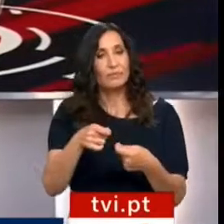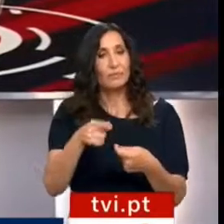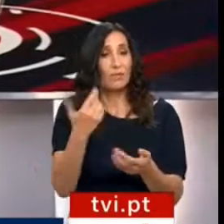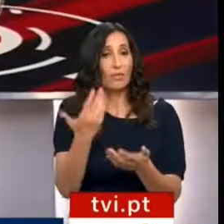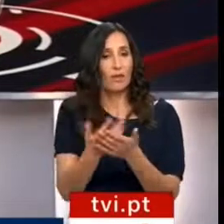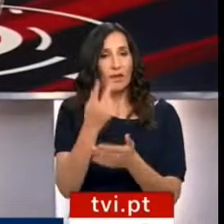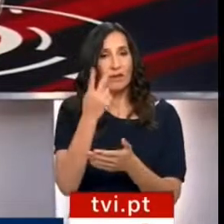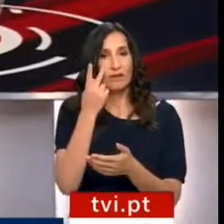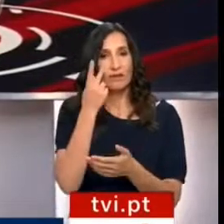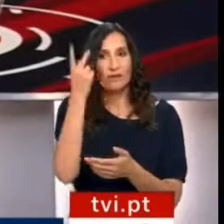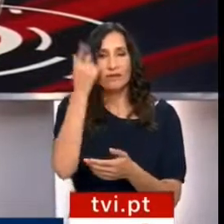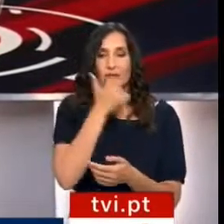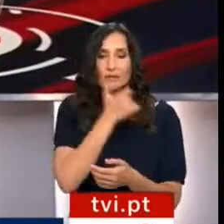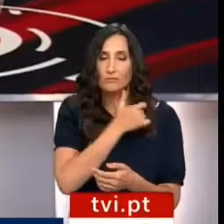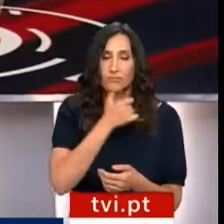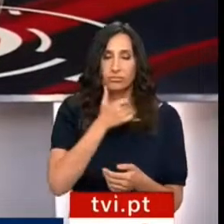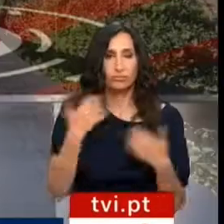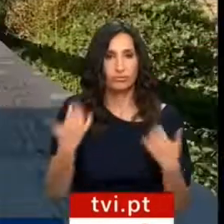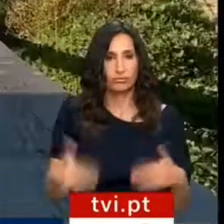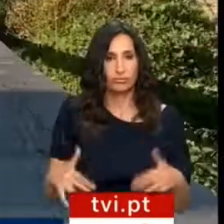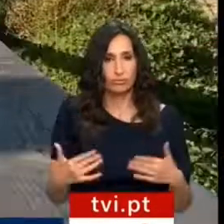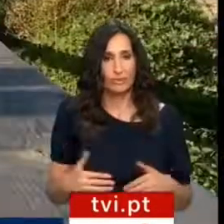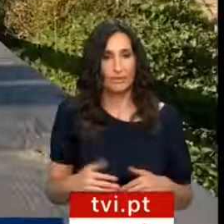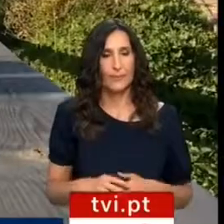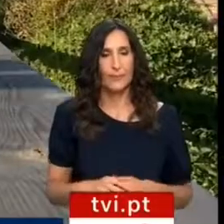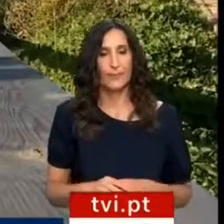vida de sofrimento.